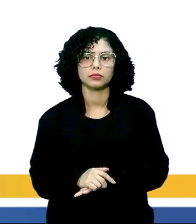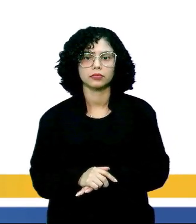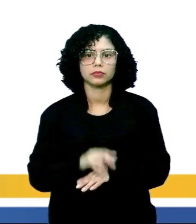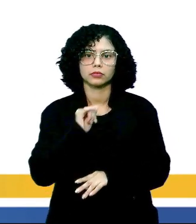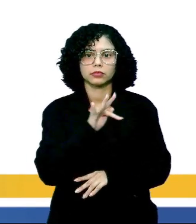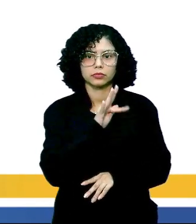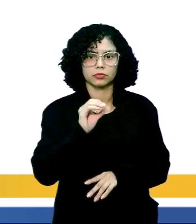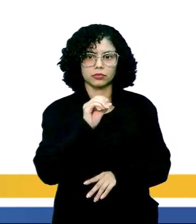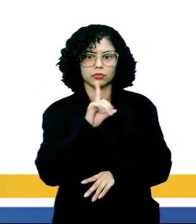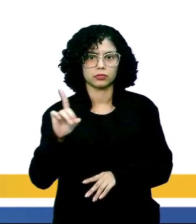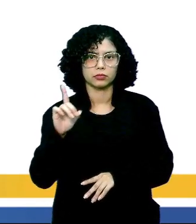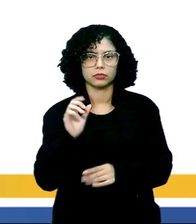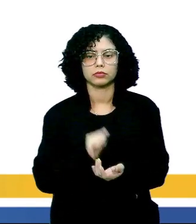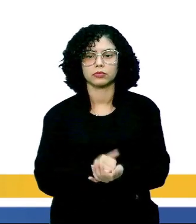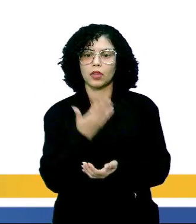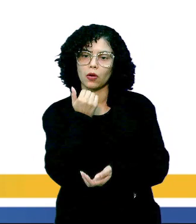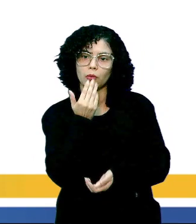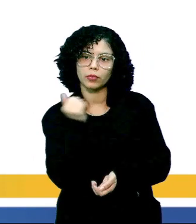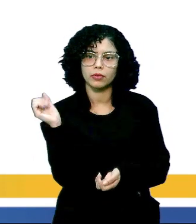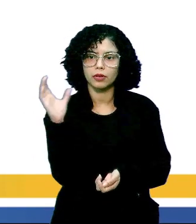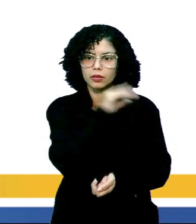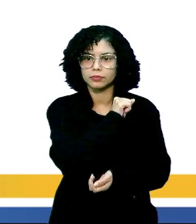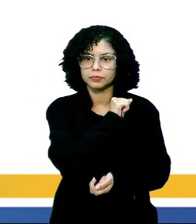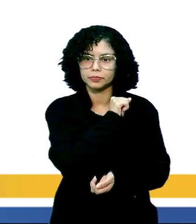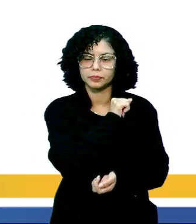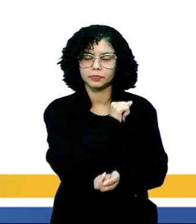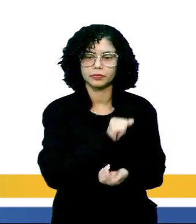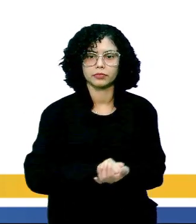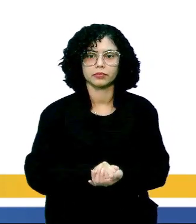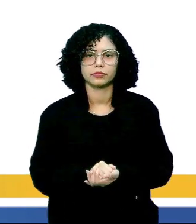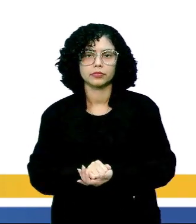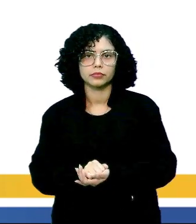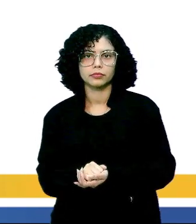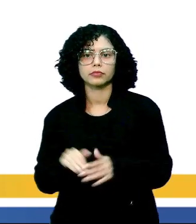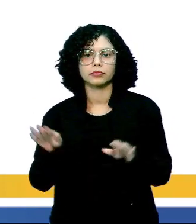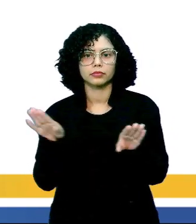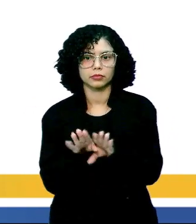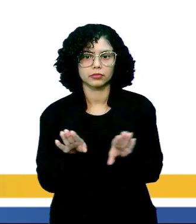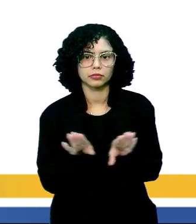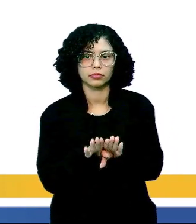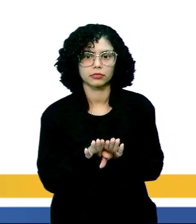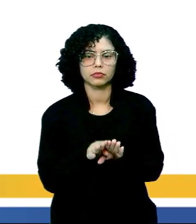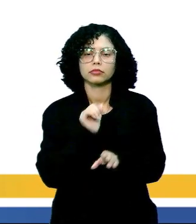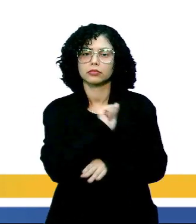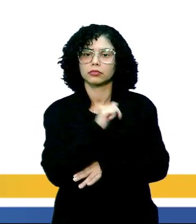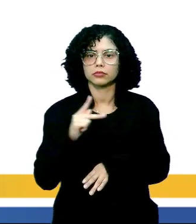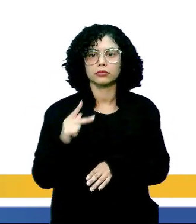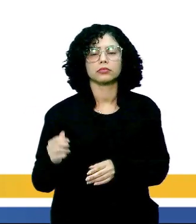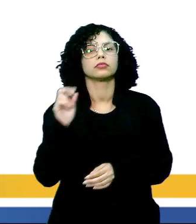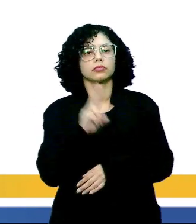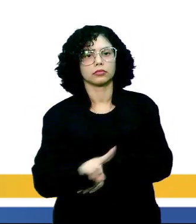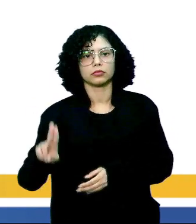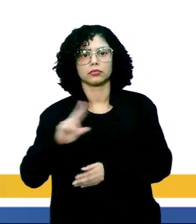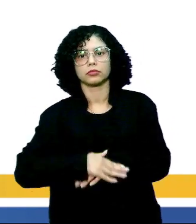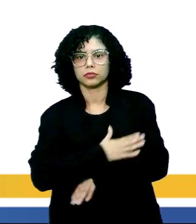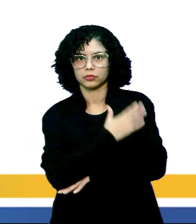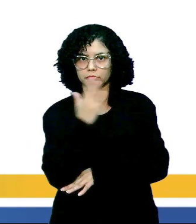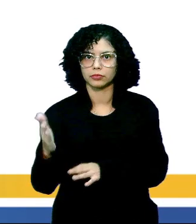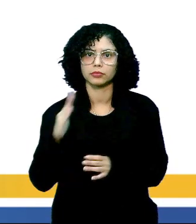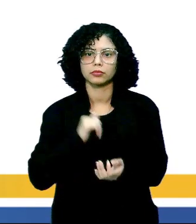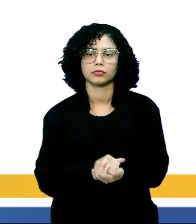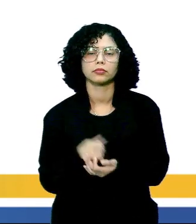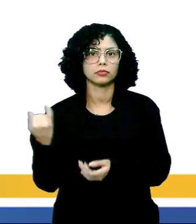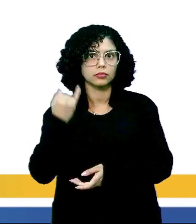lado dele, e por último, nós temos o iFood, que também é um aplicativo em que as pessoas passam bastante